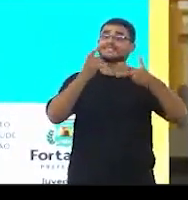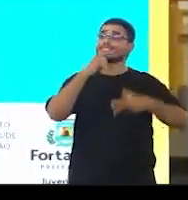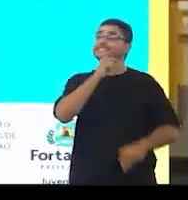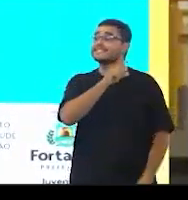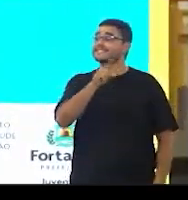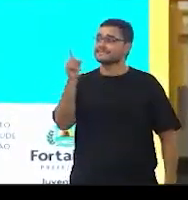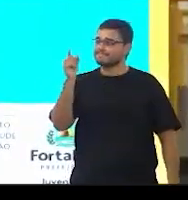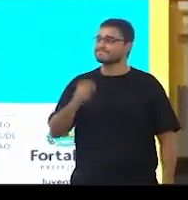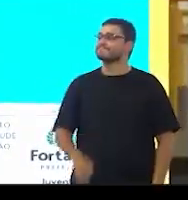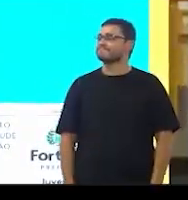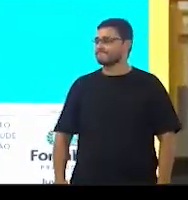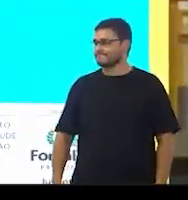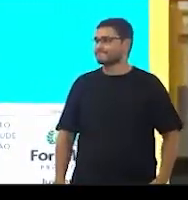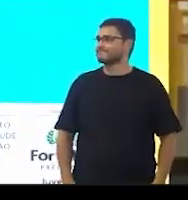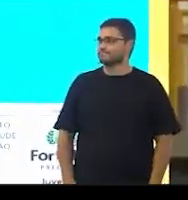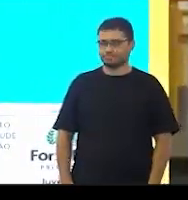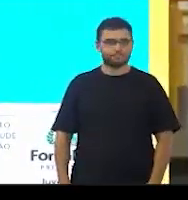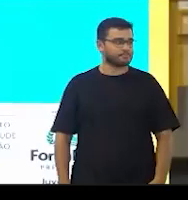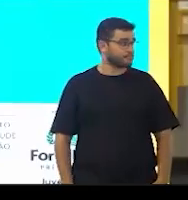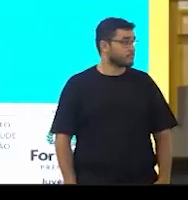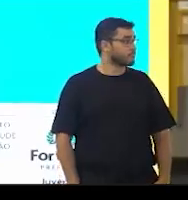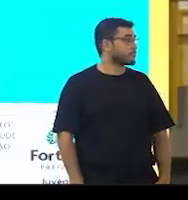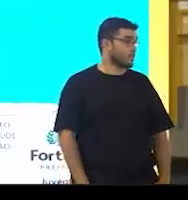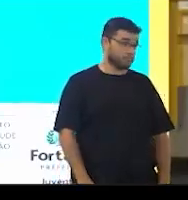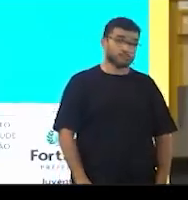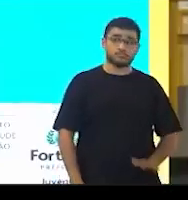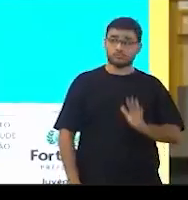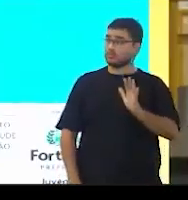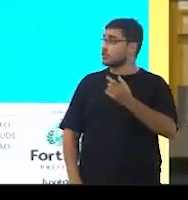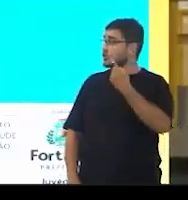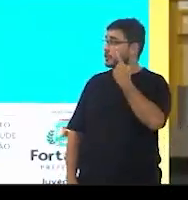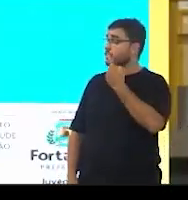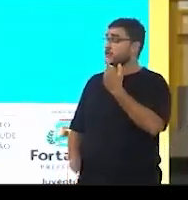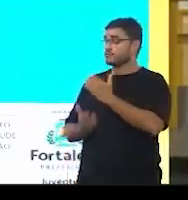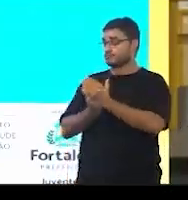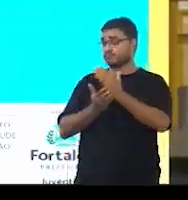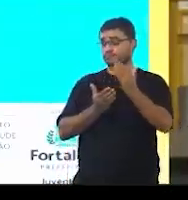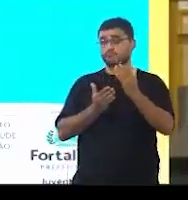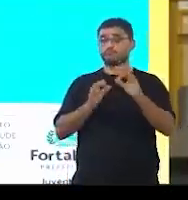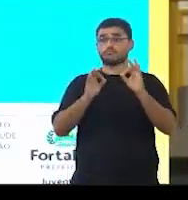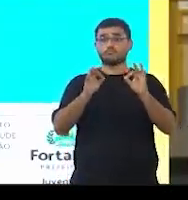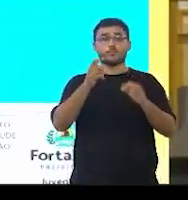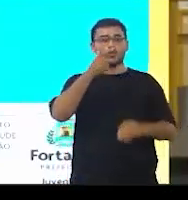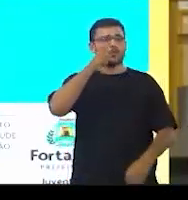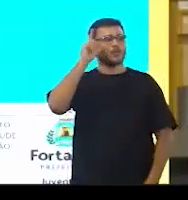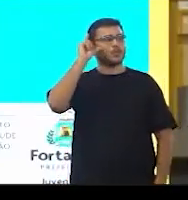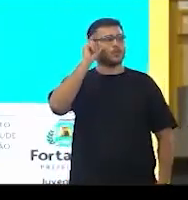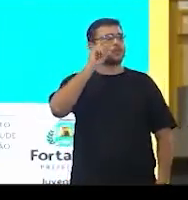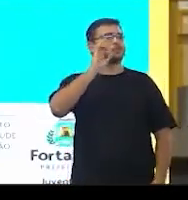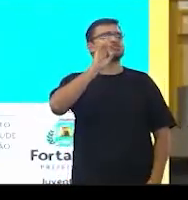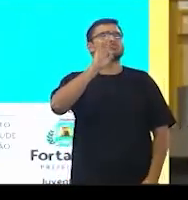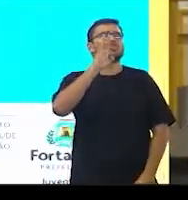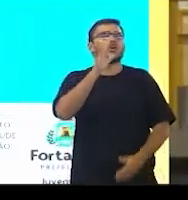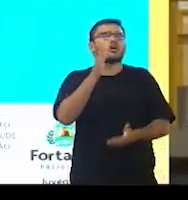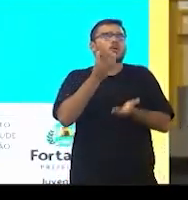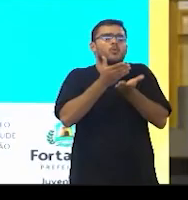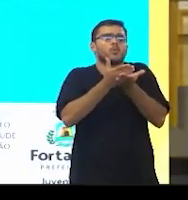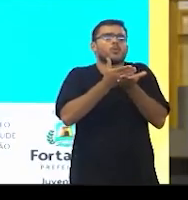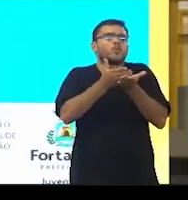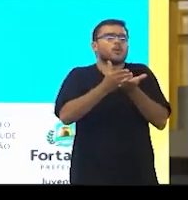Galera, é o seguinte, nós vamos começar. Ontem foram aquelas aulas, né? As aulas introdutórias do